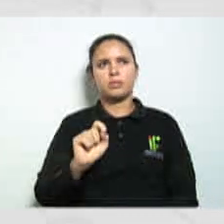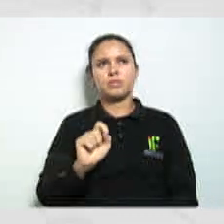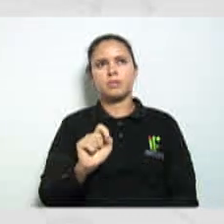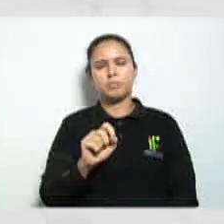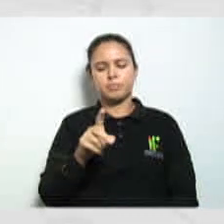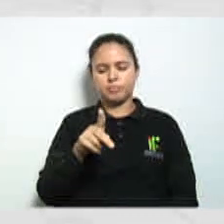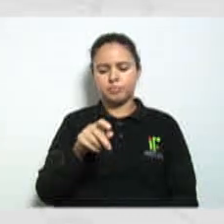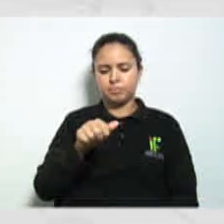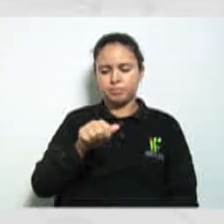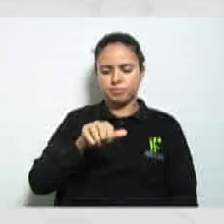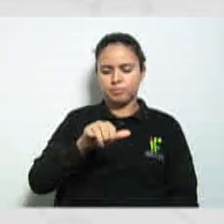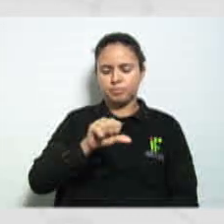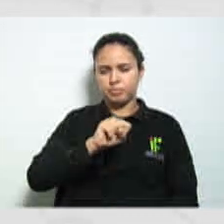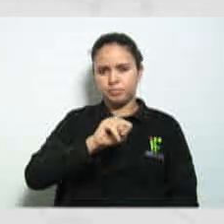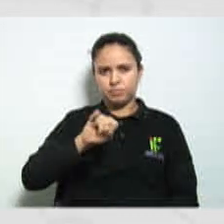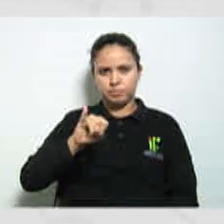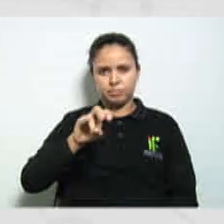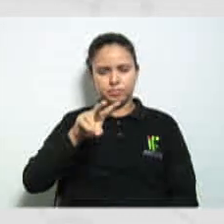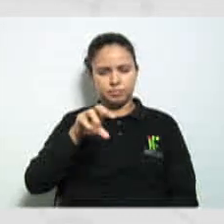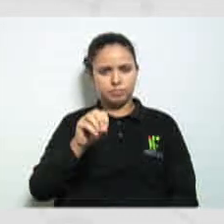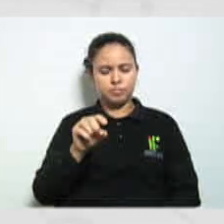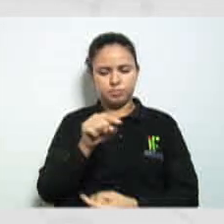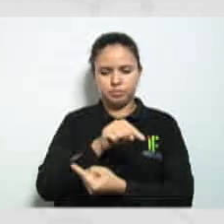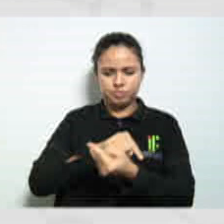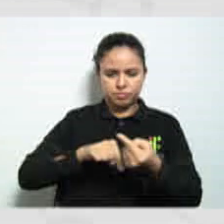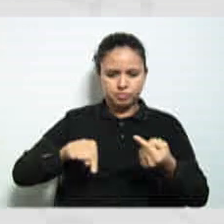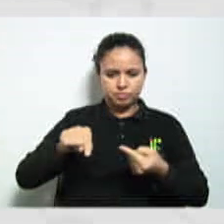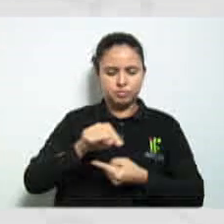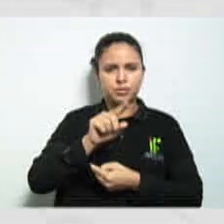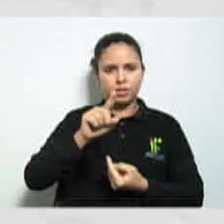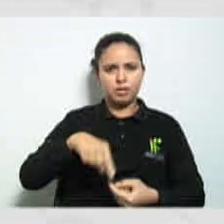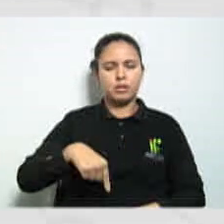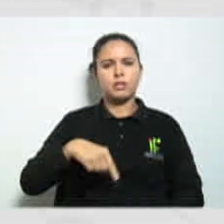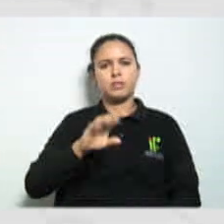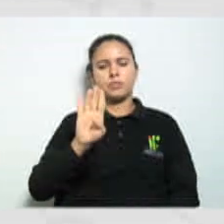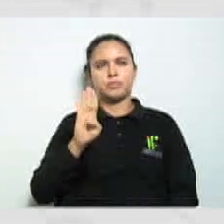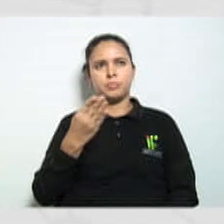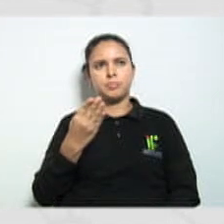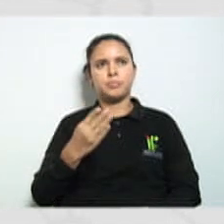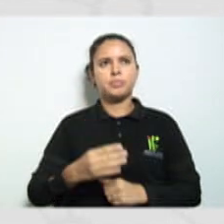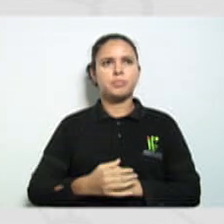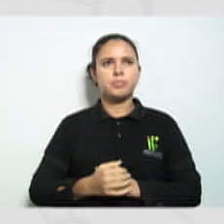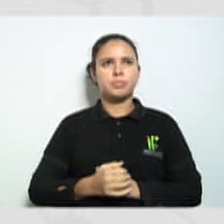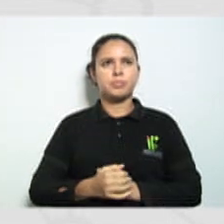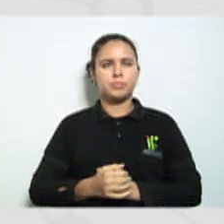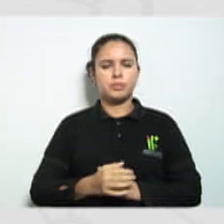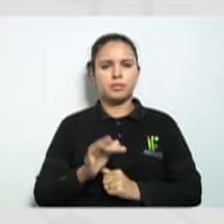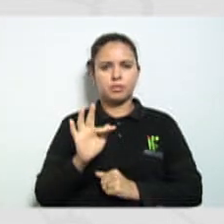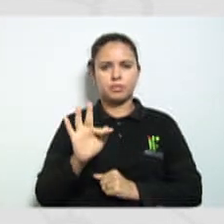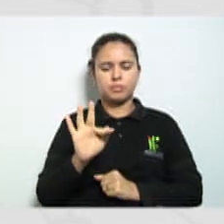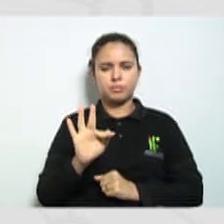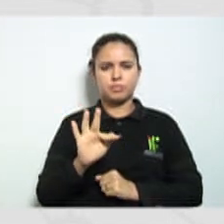circulante. Então, esta aqui também é falsa. Letra E, falsa. F.